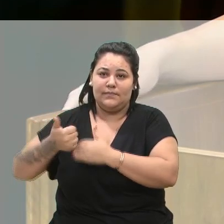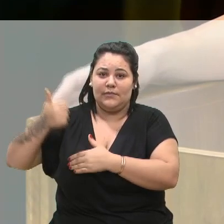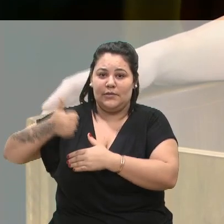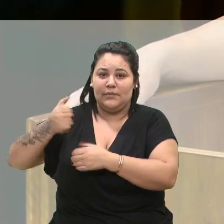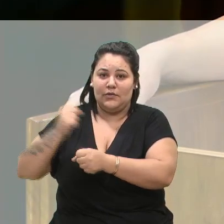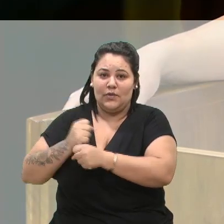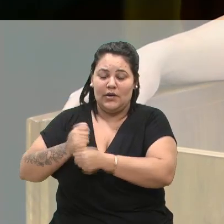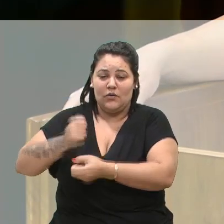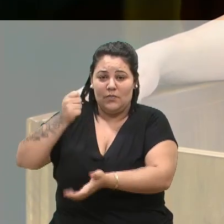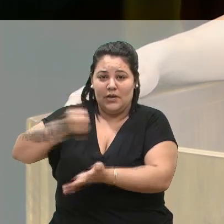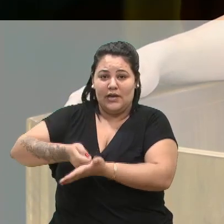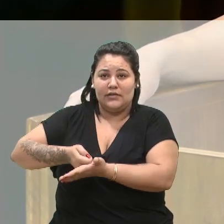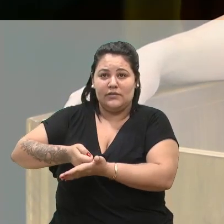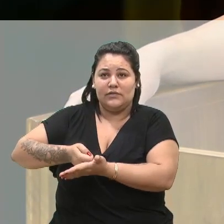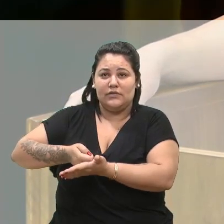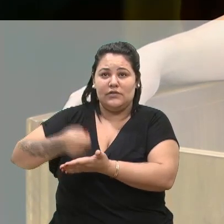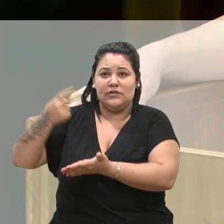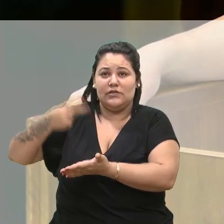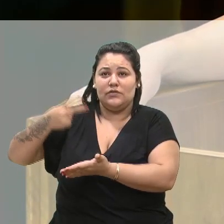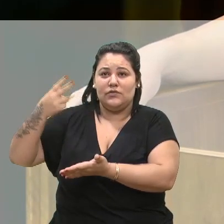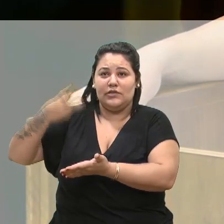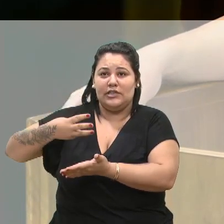obrigatório, segundo, terceiro